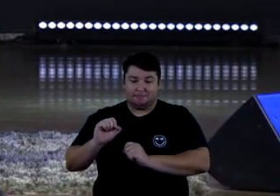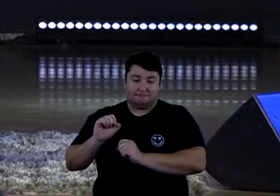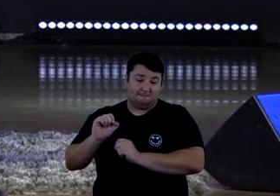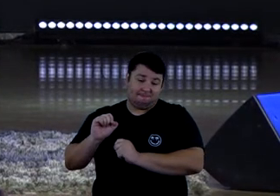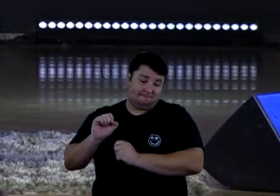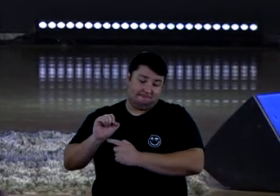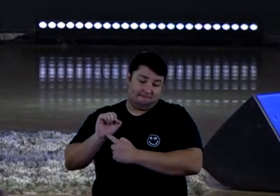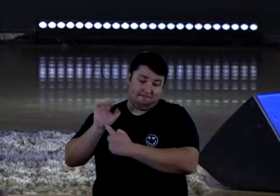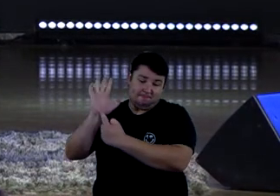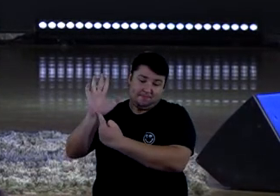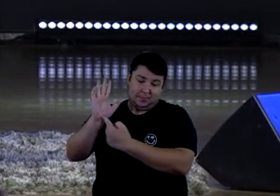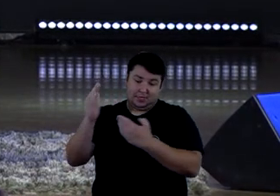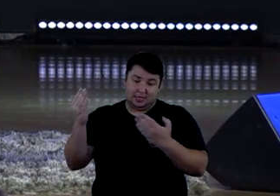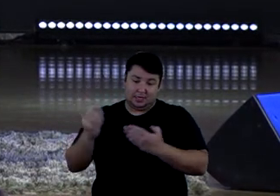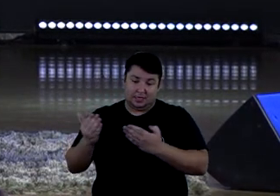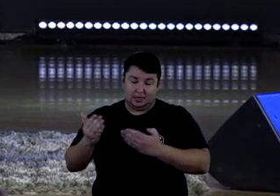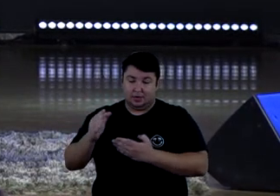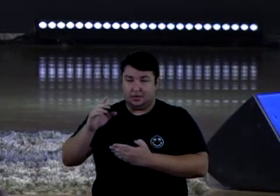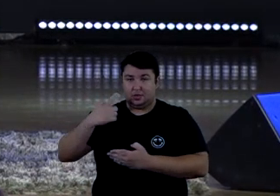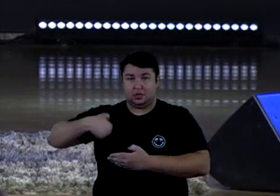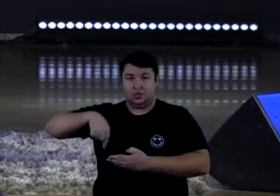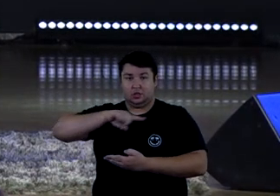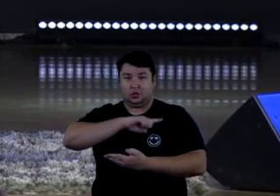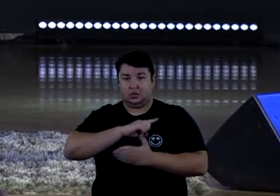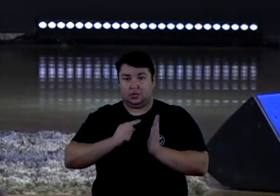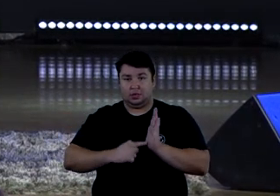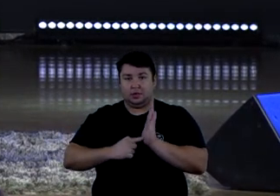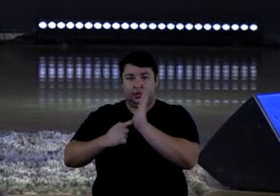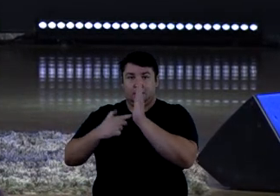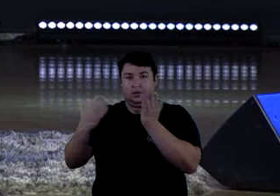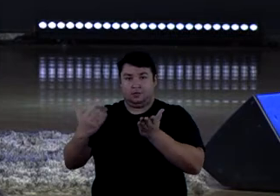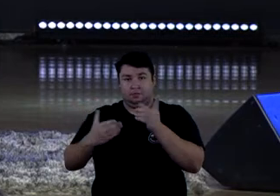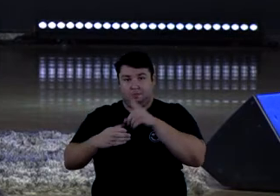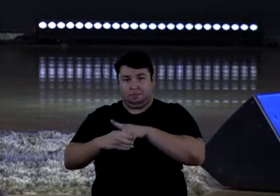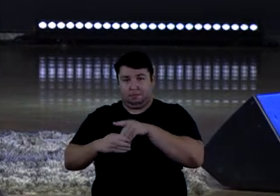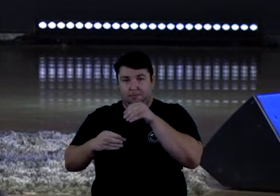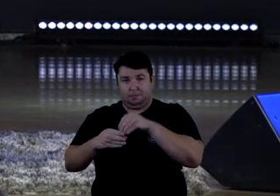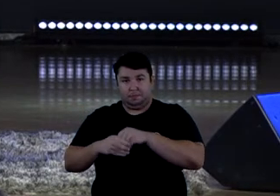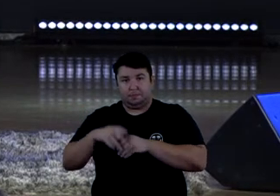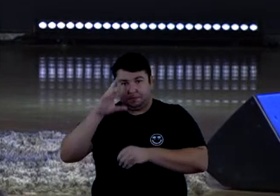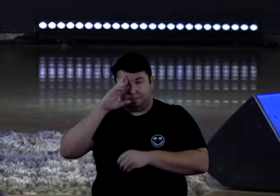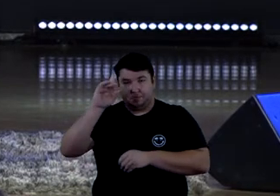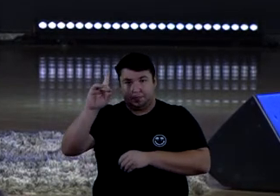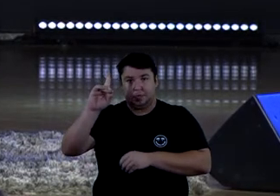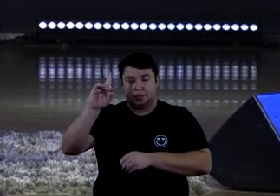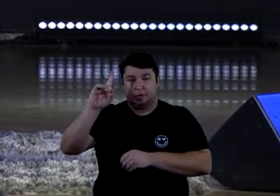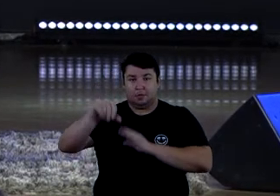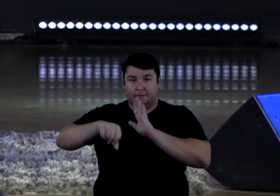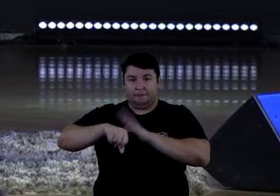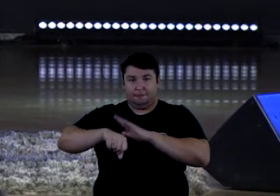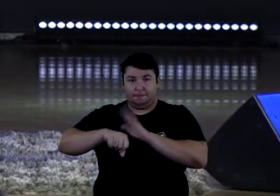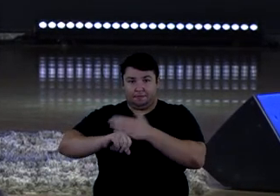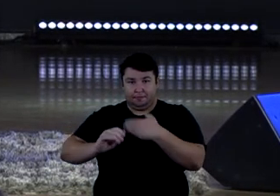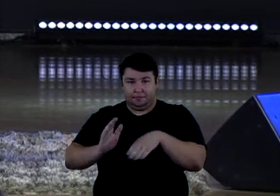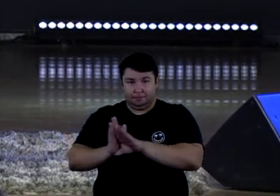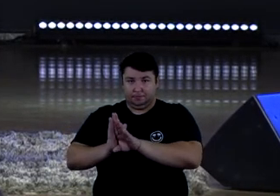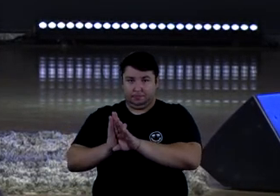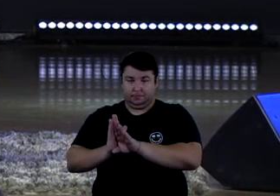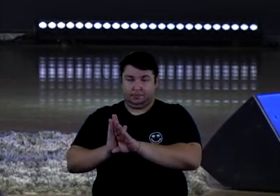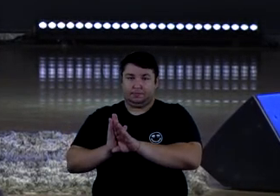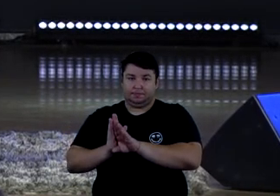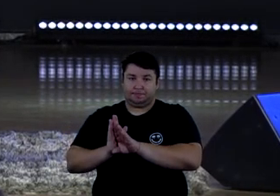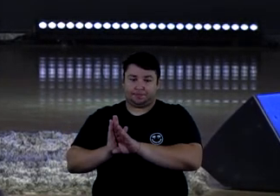nós apresentamos a Ti nossos dízimos e nossas ofertas, para que o Senhor possa fazer chegar esse